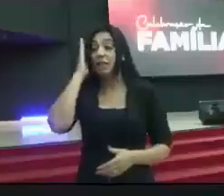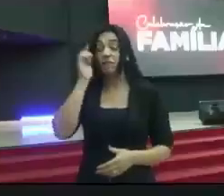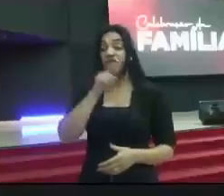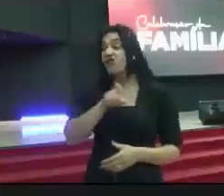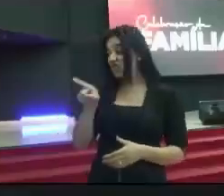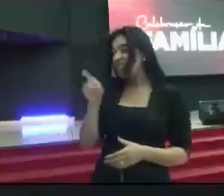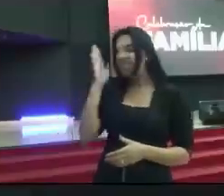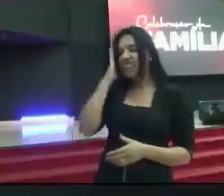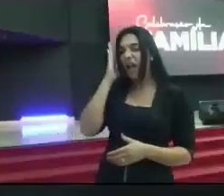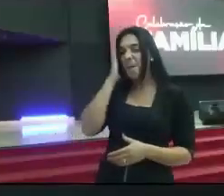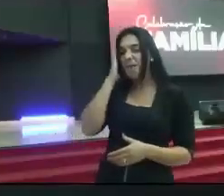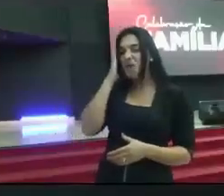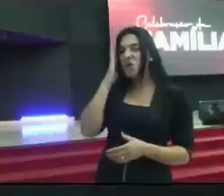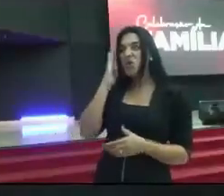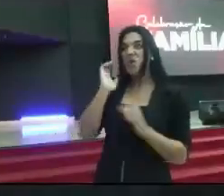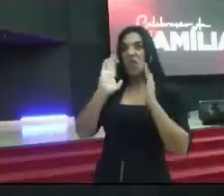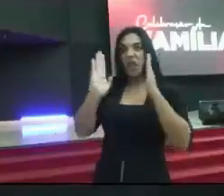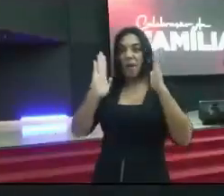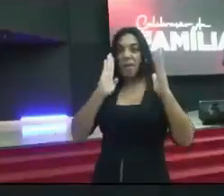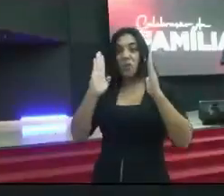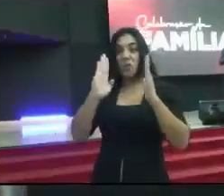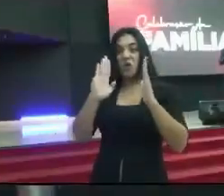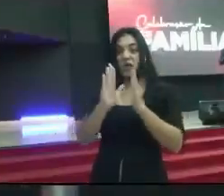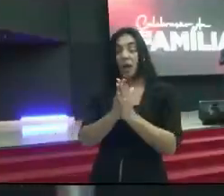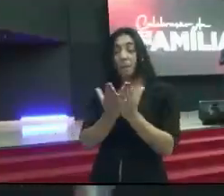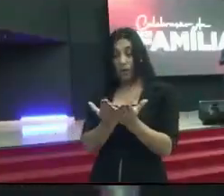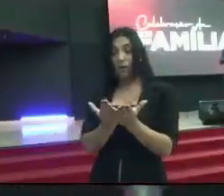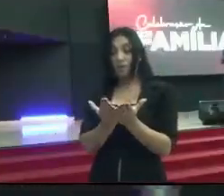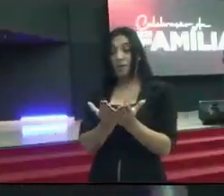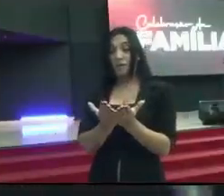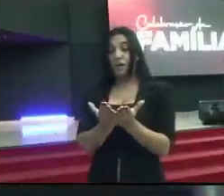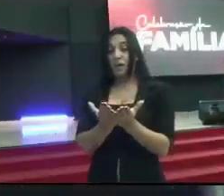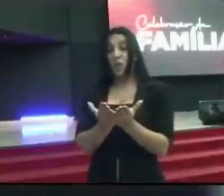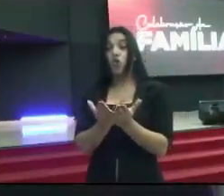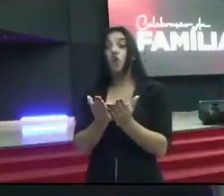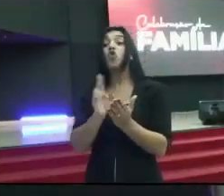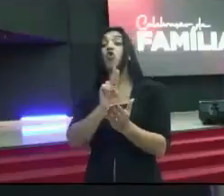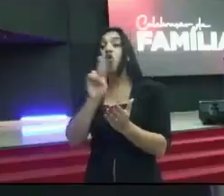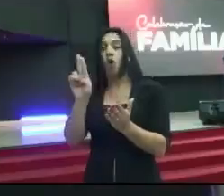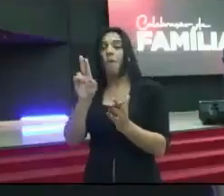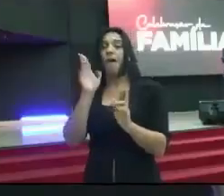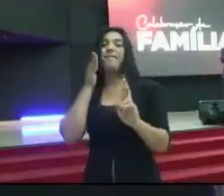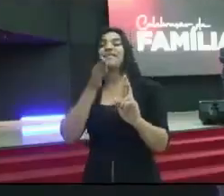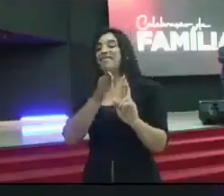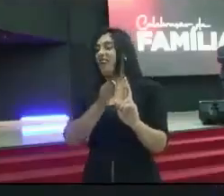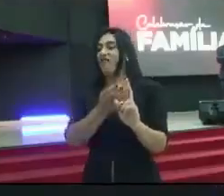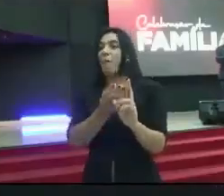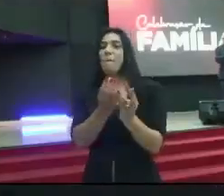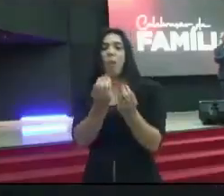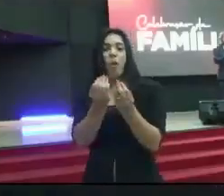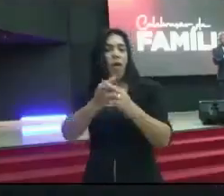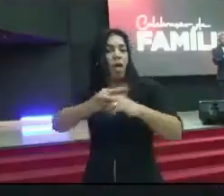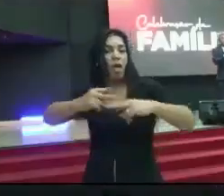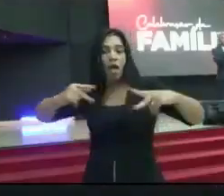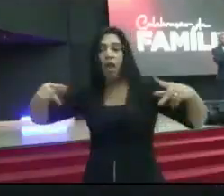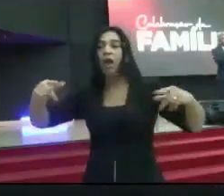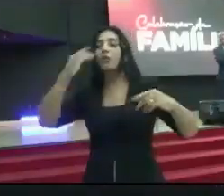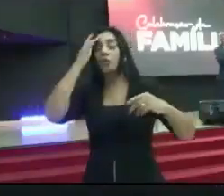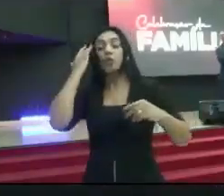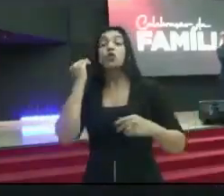tempos bíblicos, o nome representava muita coisa. Um